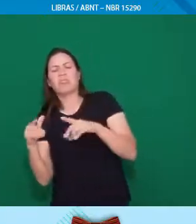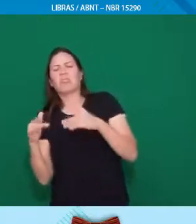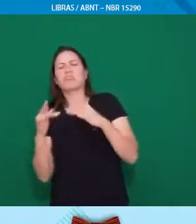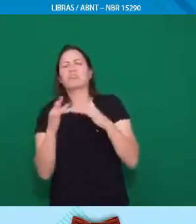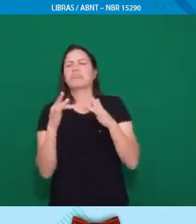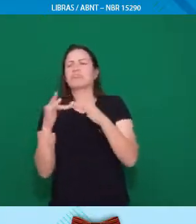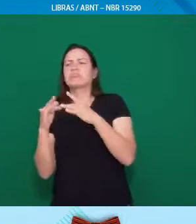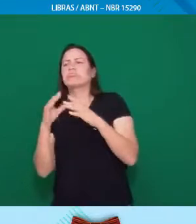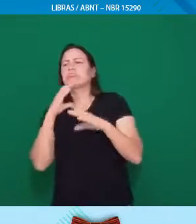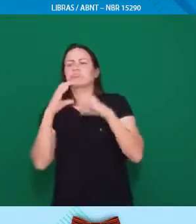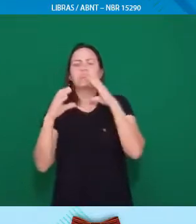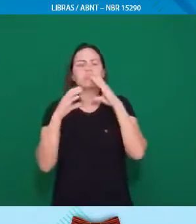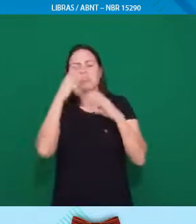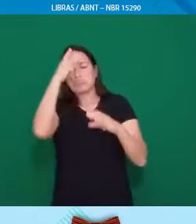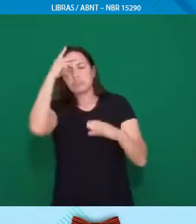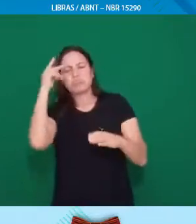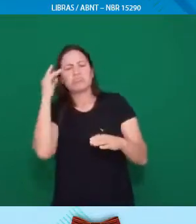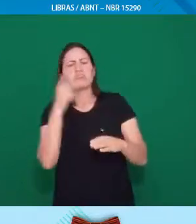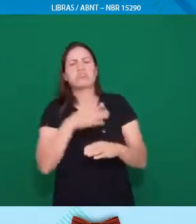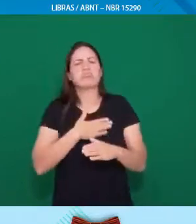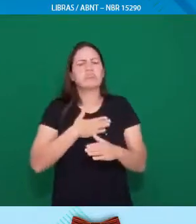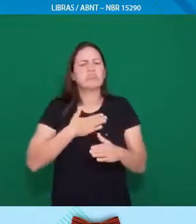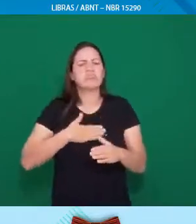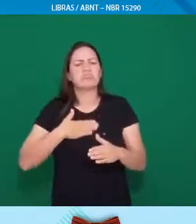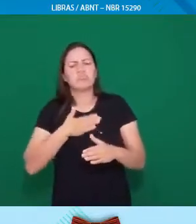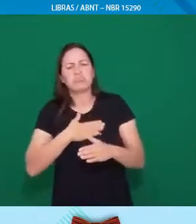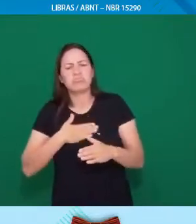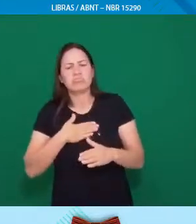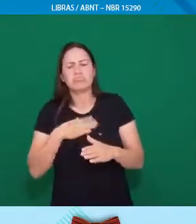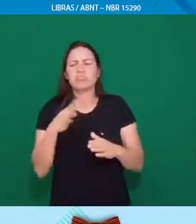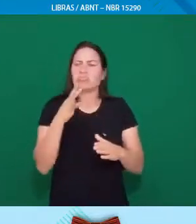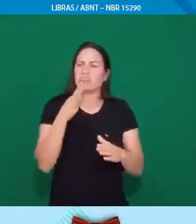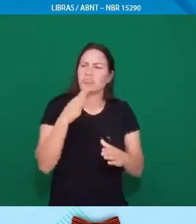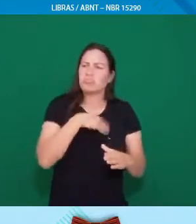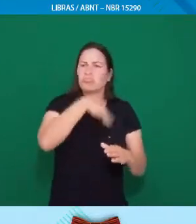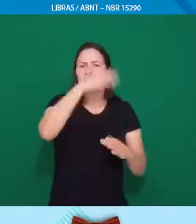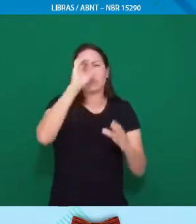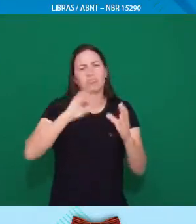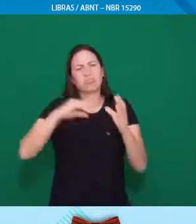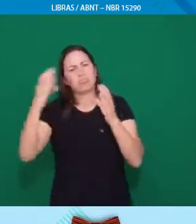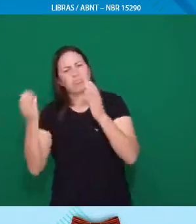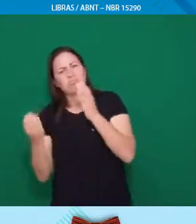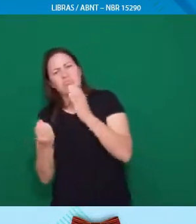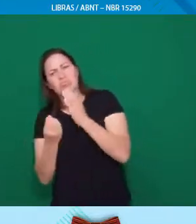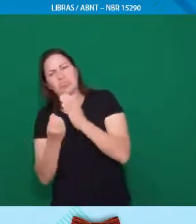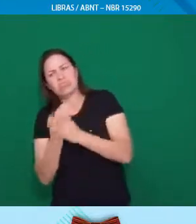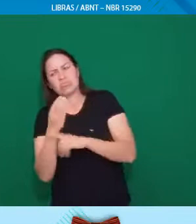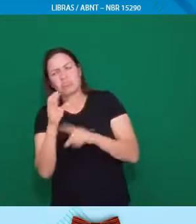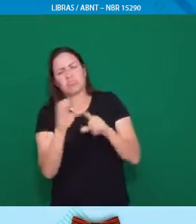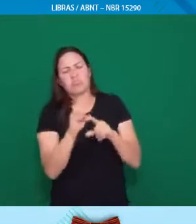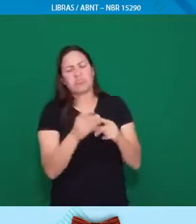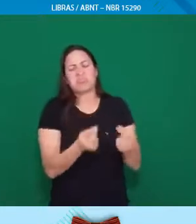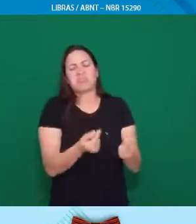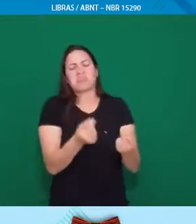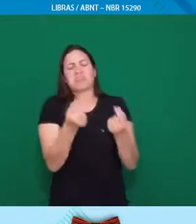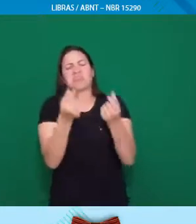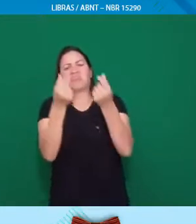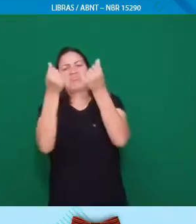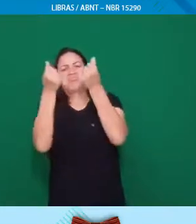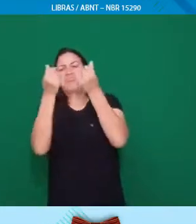de se comunicar com as pessoas e fazer com que as pessoas venham conhecer Campos Novos a formação de uma cidade